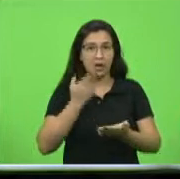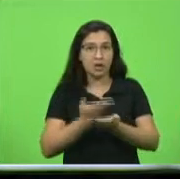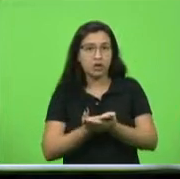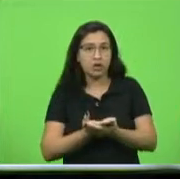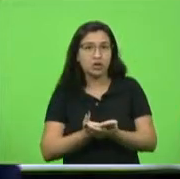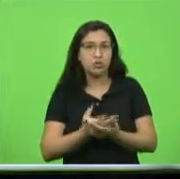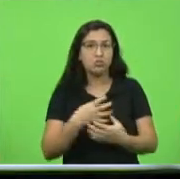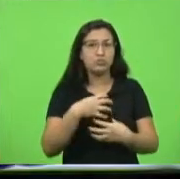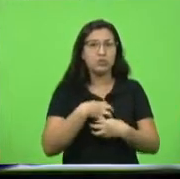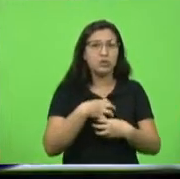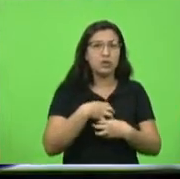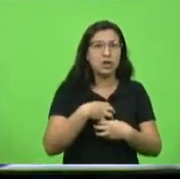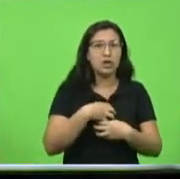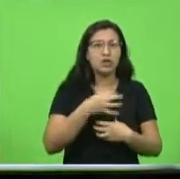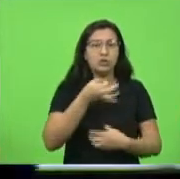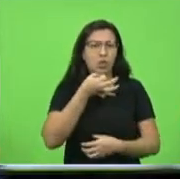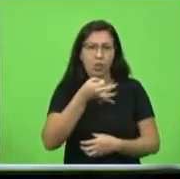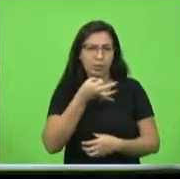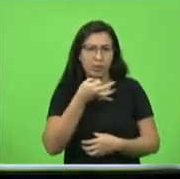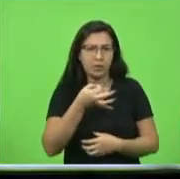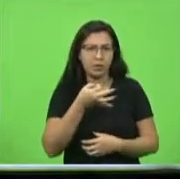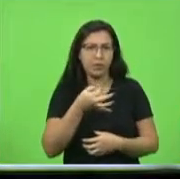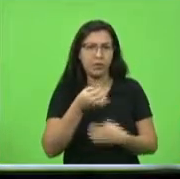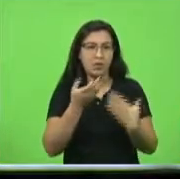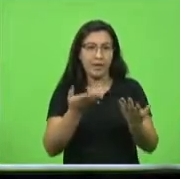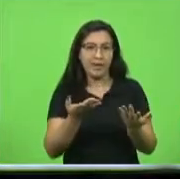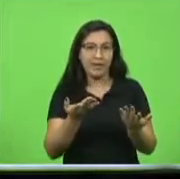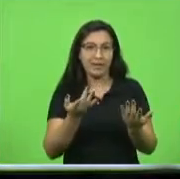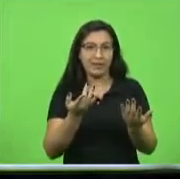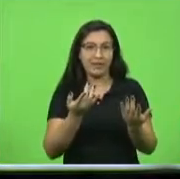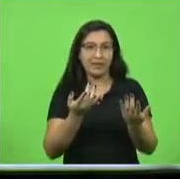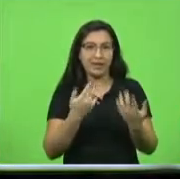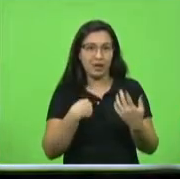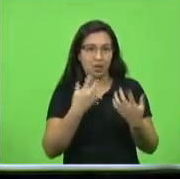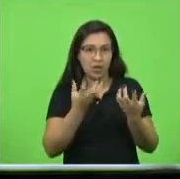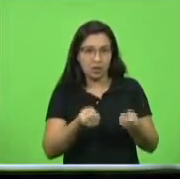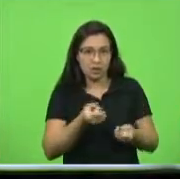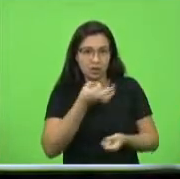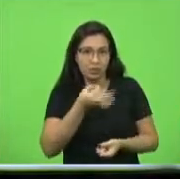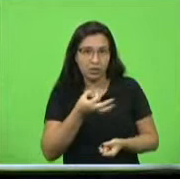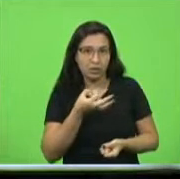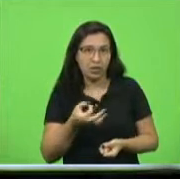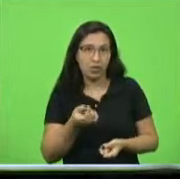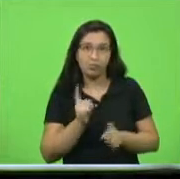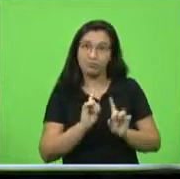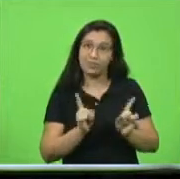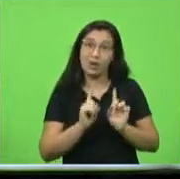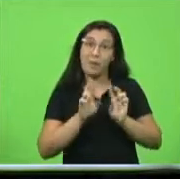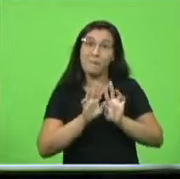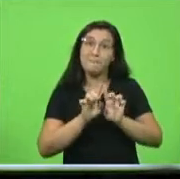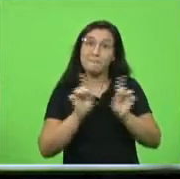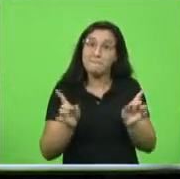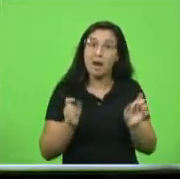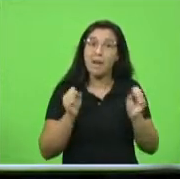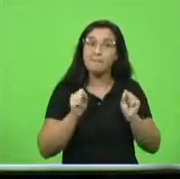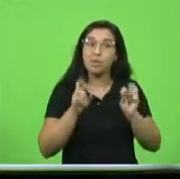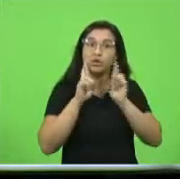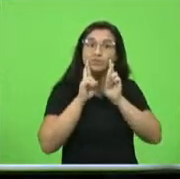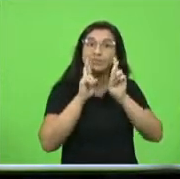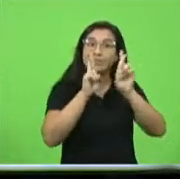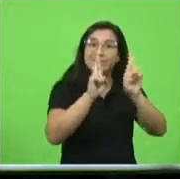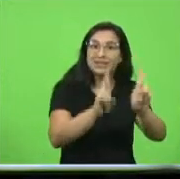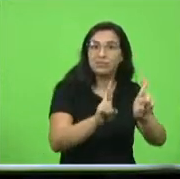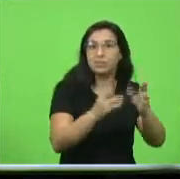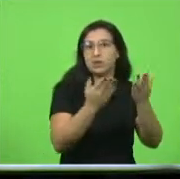deputado Bruno, é o contrário que ele entende, mas eu preciso respeitar. Eu preciso ter a garantia, deputado Alba, que